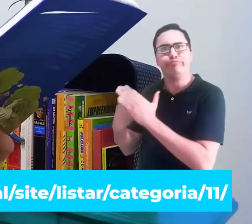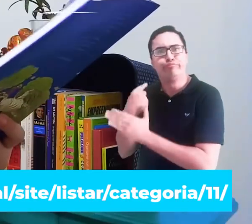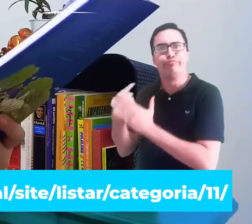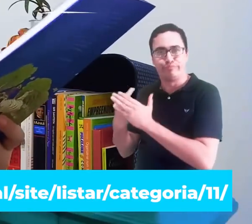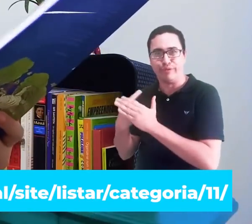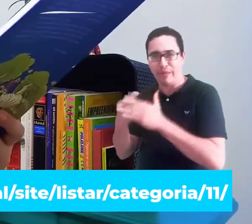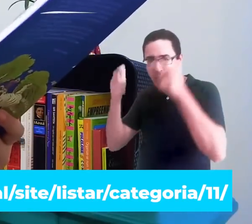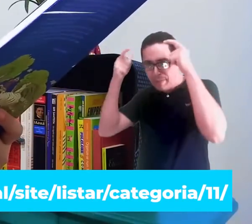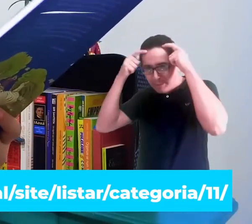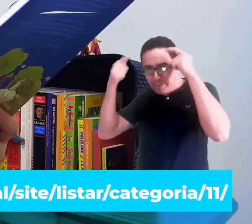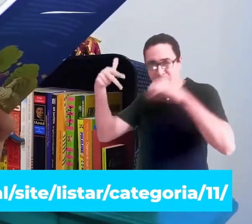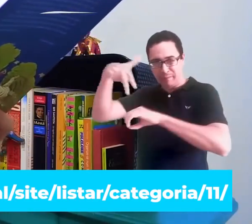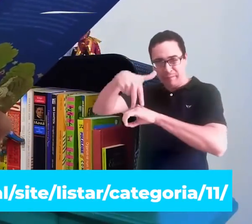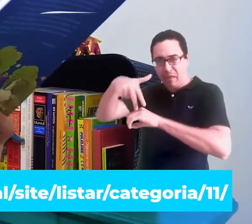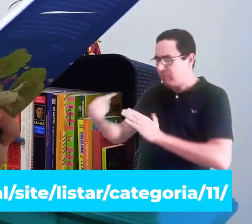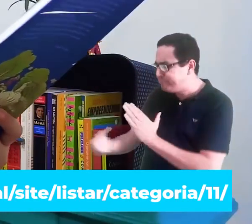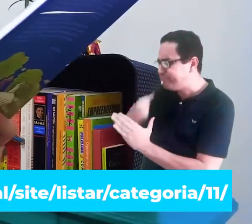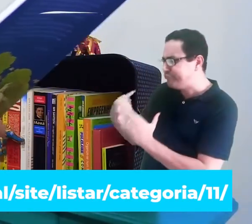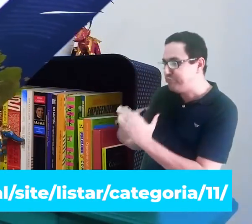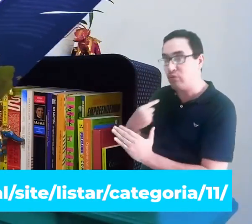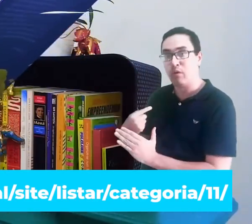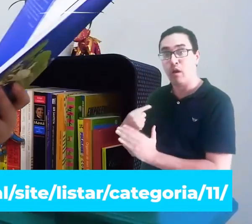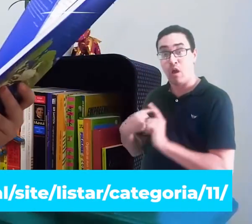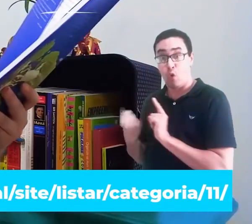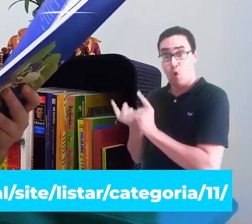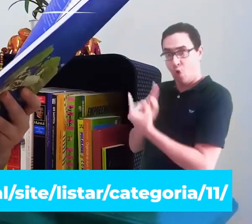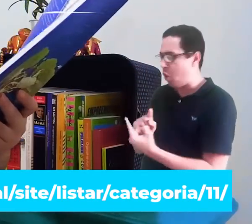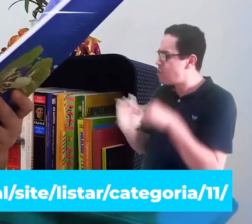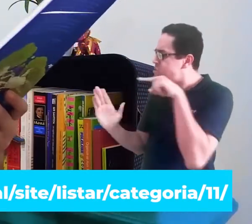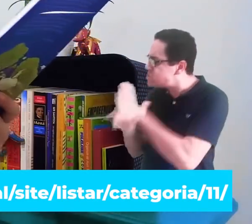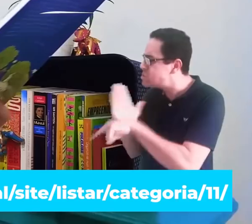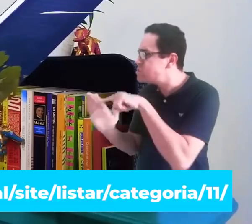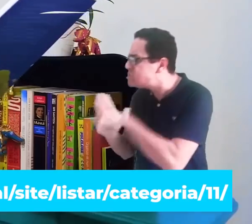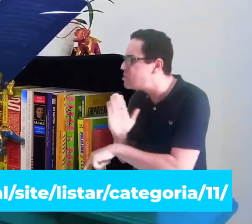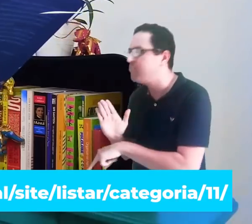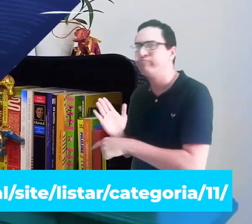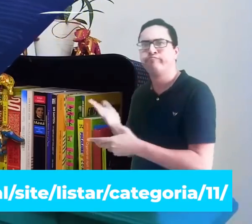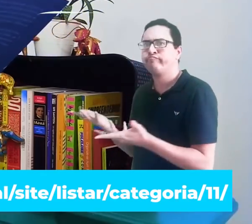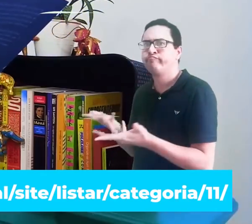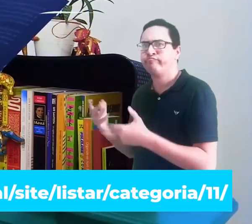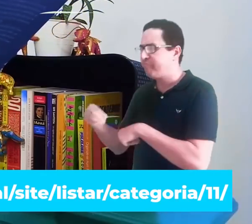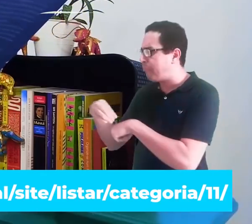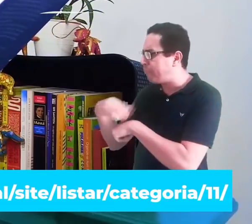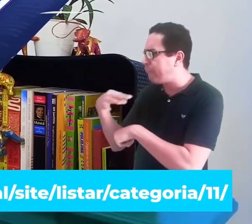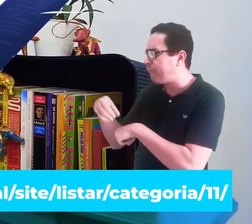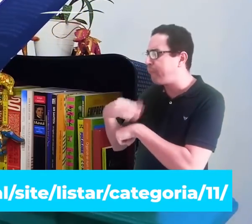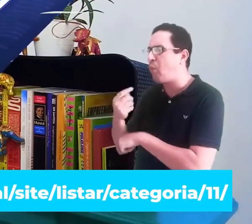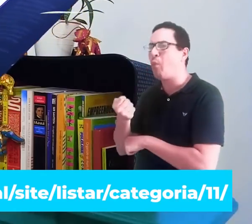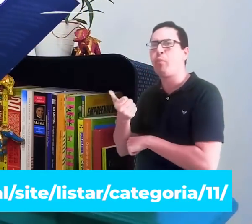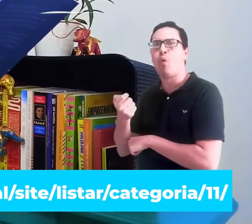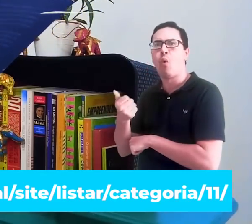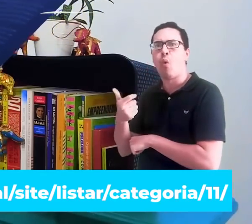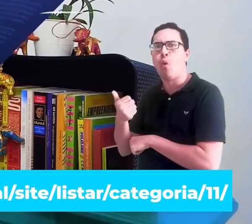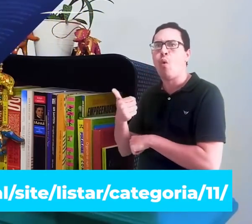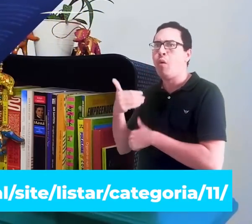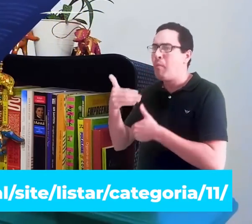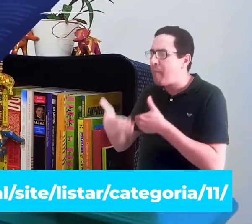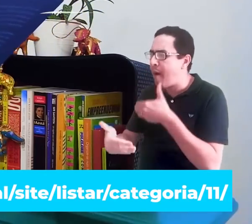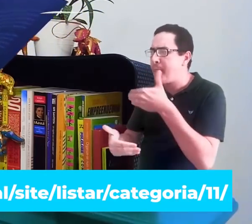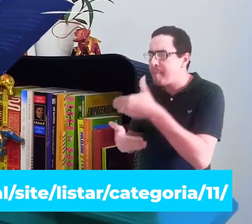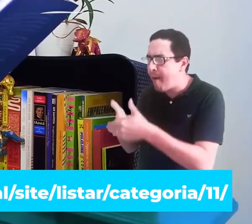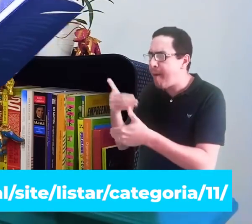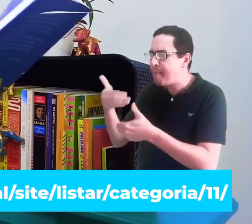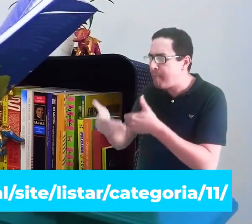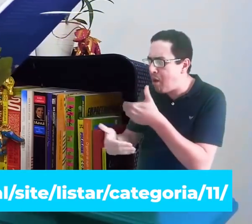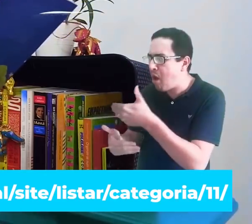perguntas, nunca parecia entender as que eu fazia. Foram palavras ditas por acaso que pouco a pouco me